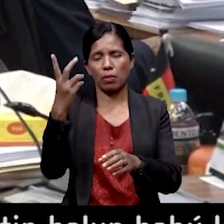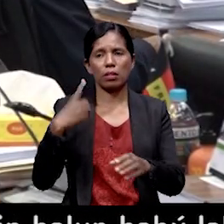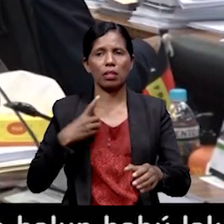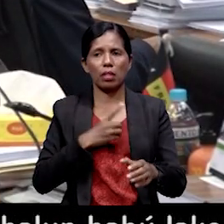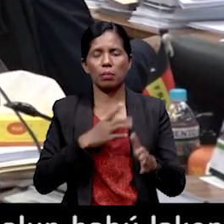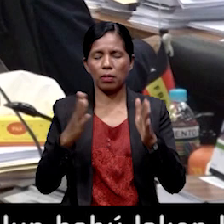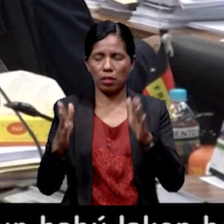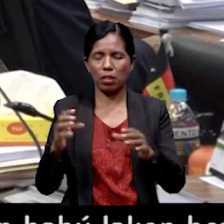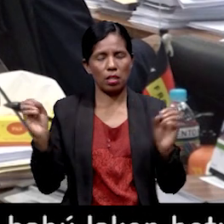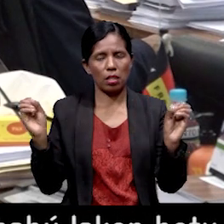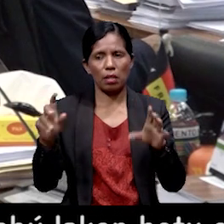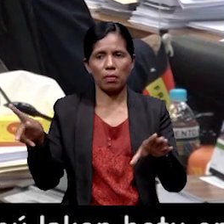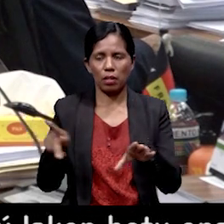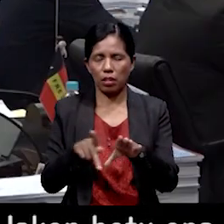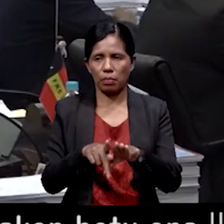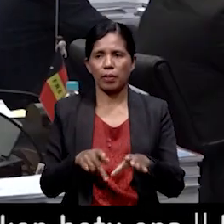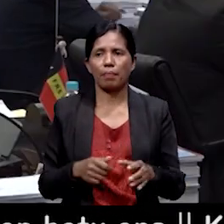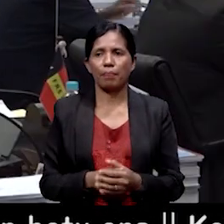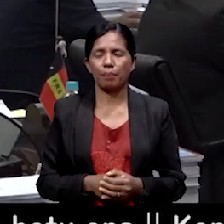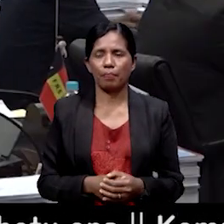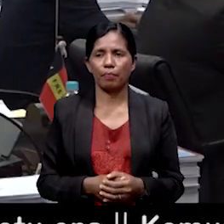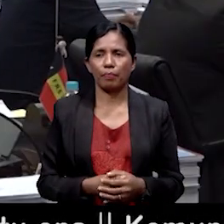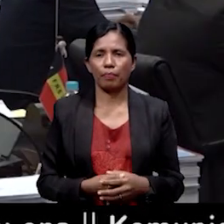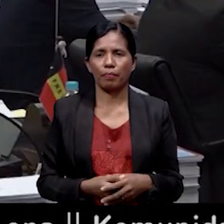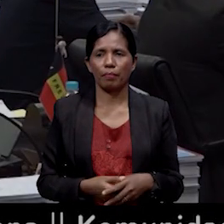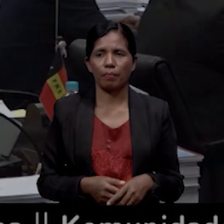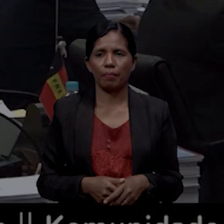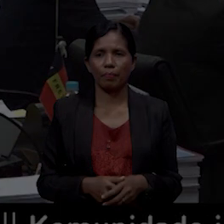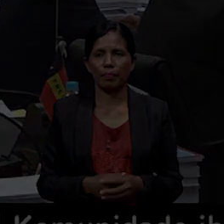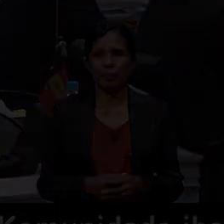Balu, la marca presença. Fátima Pereira, Eliu Gaio, GMN.